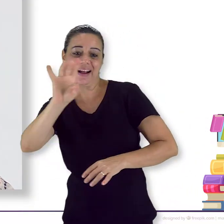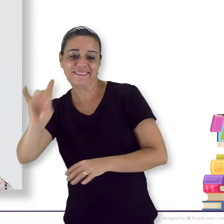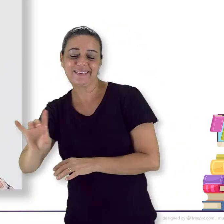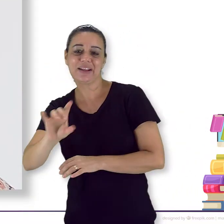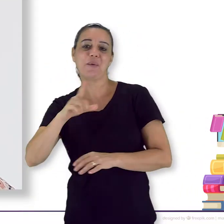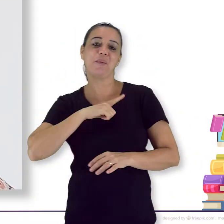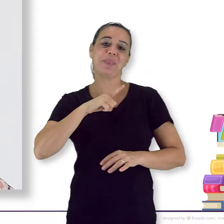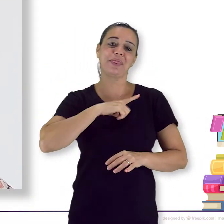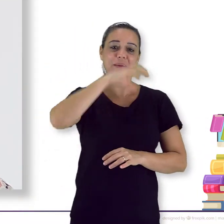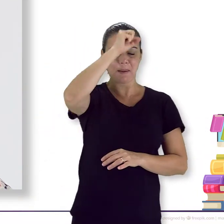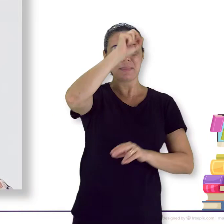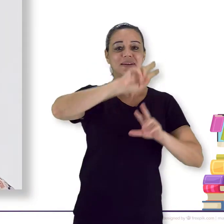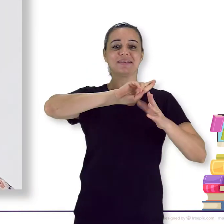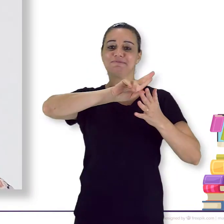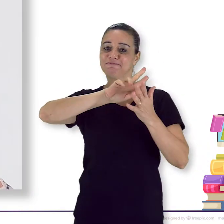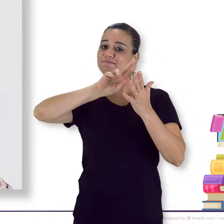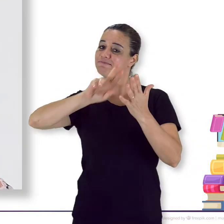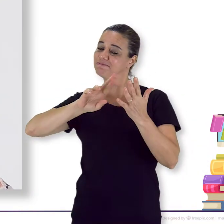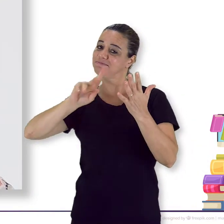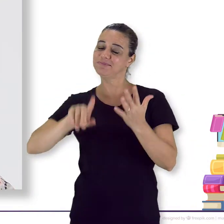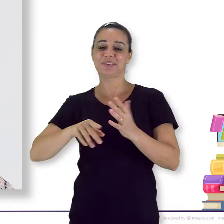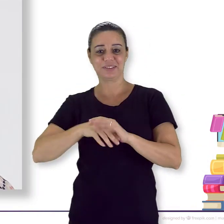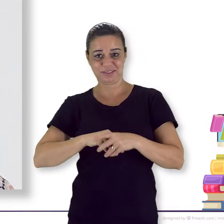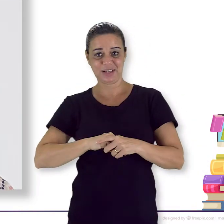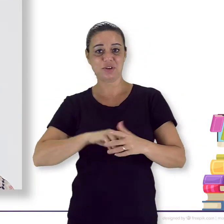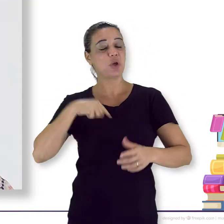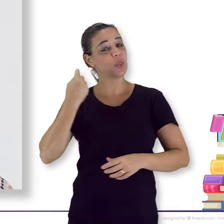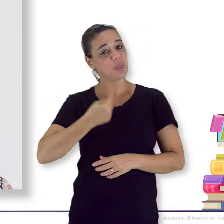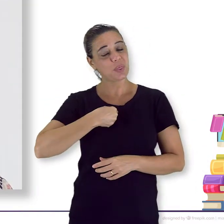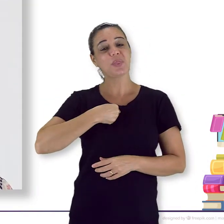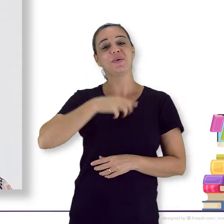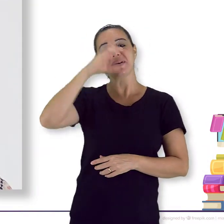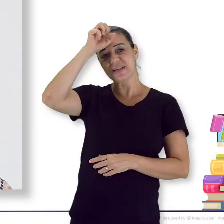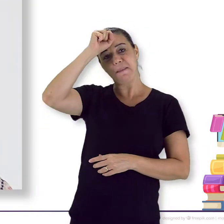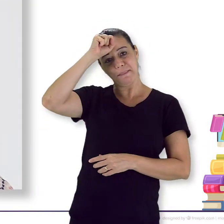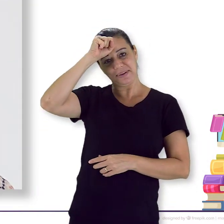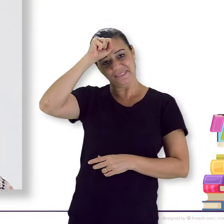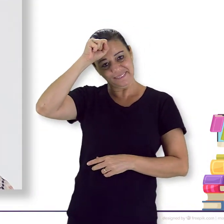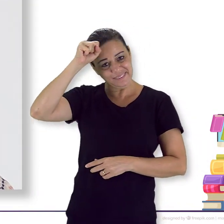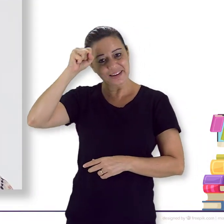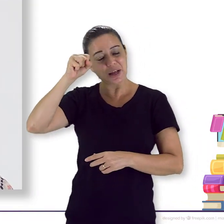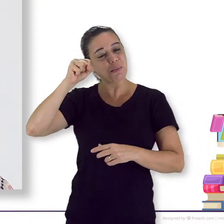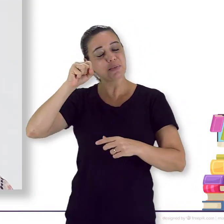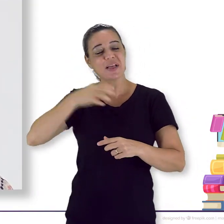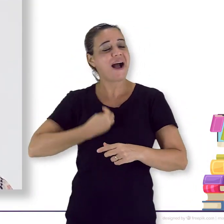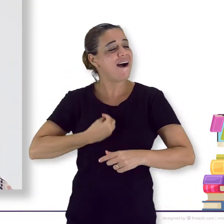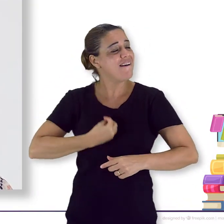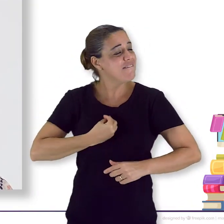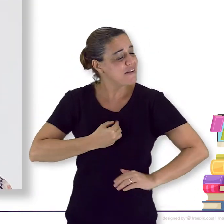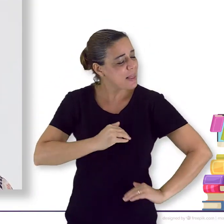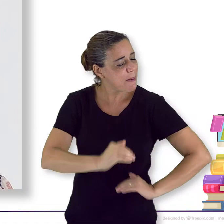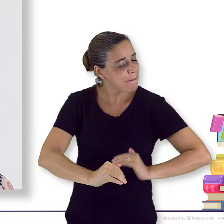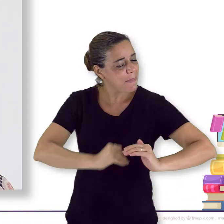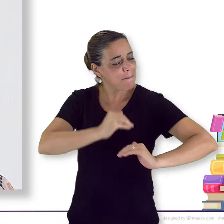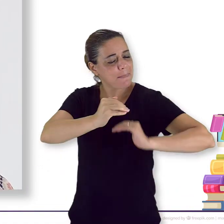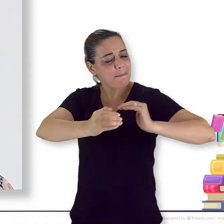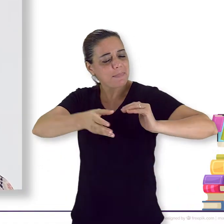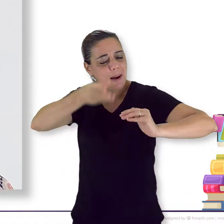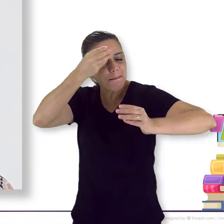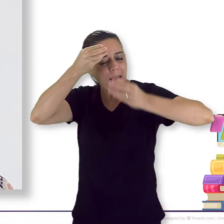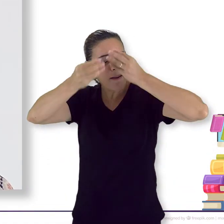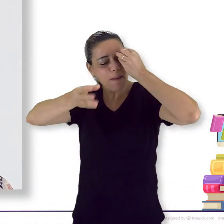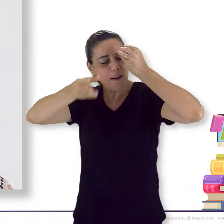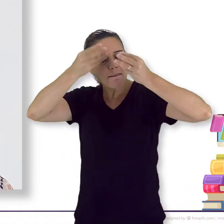de aprendizagem, não é mesmo? E que a gente acaba aprendendo durante toda a nossa vida. Então a